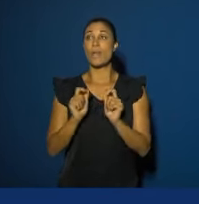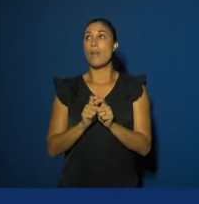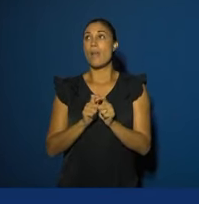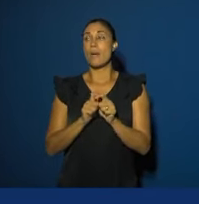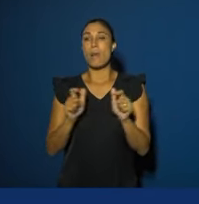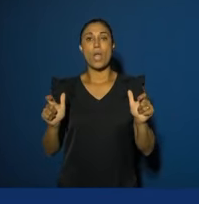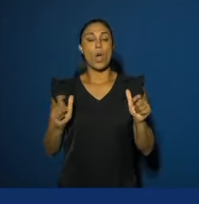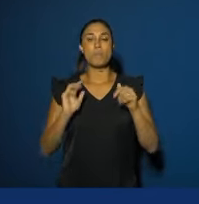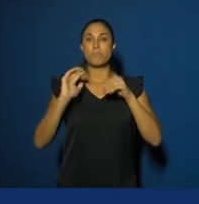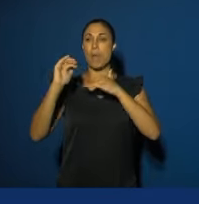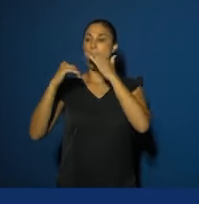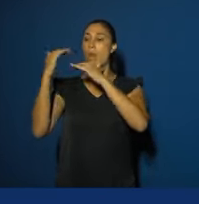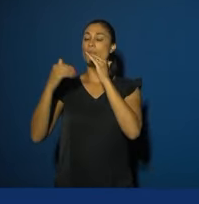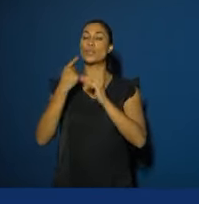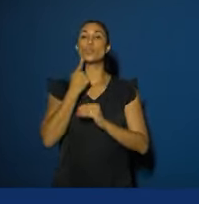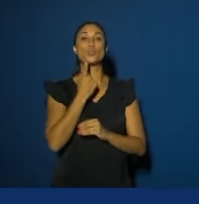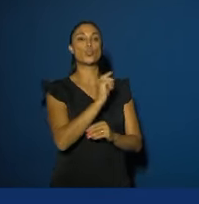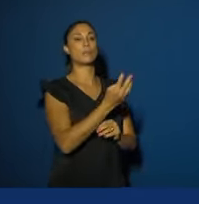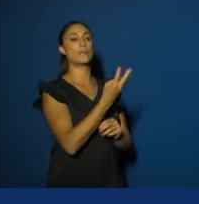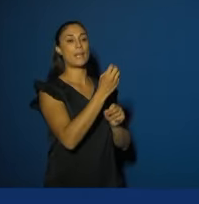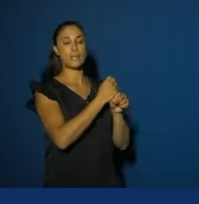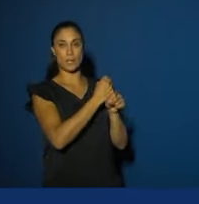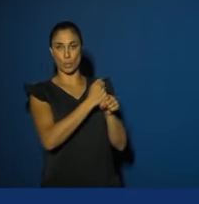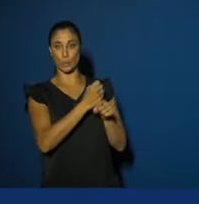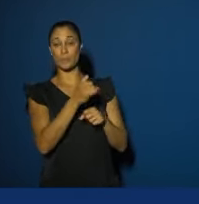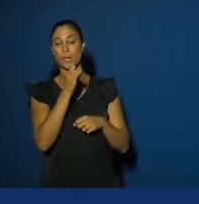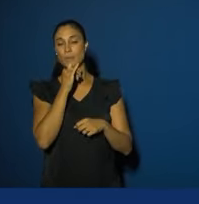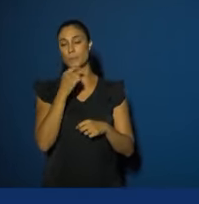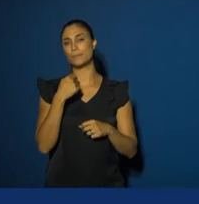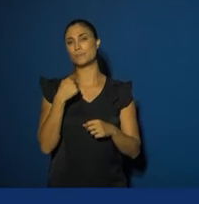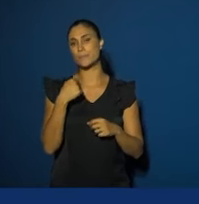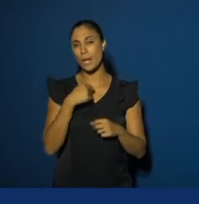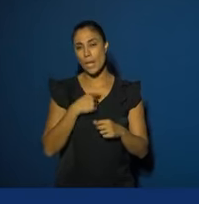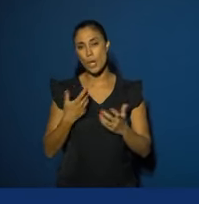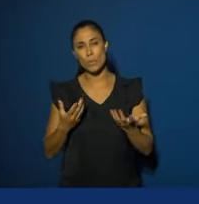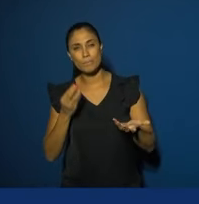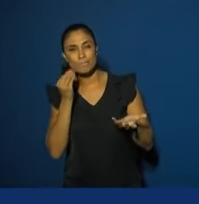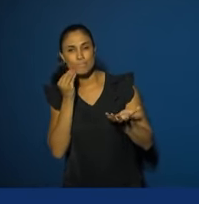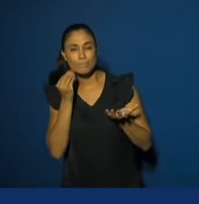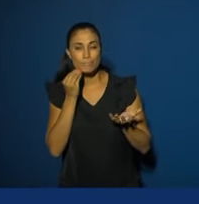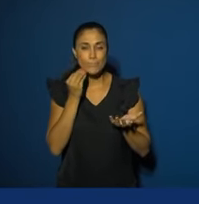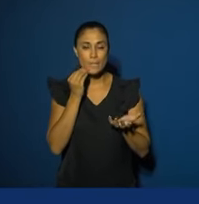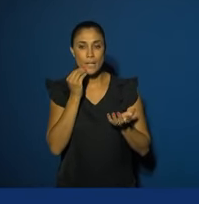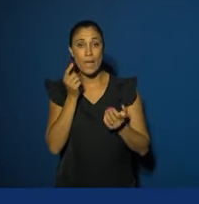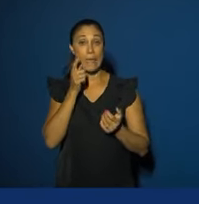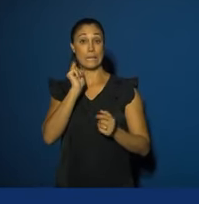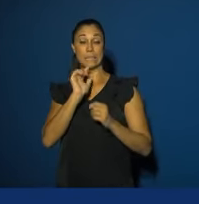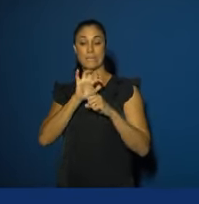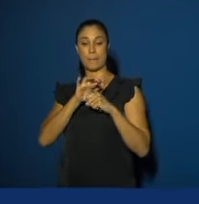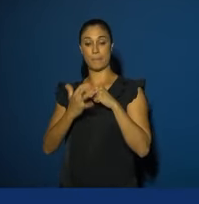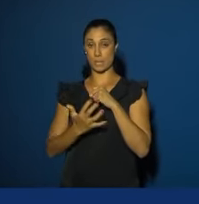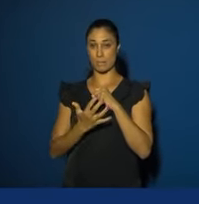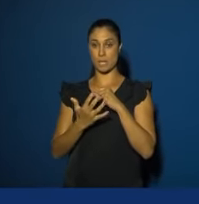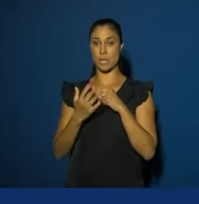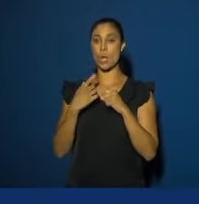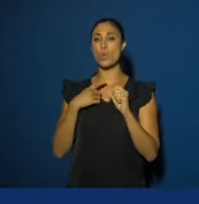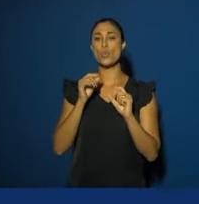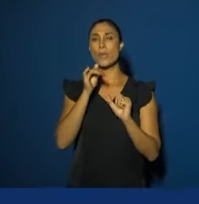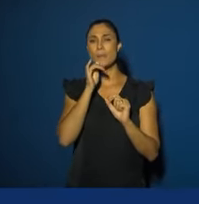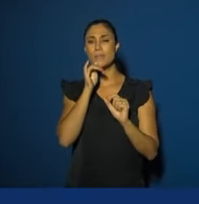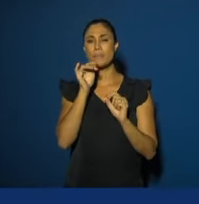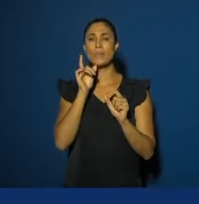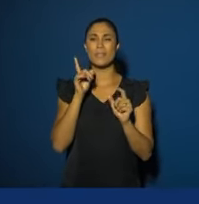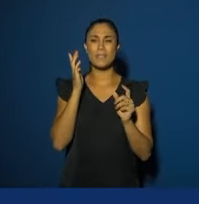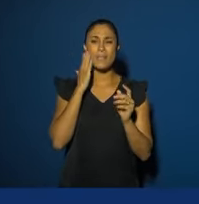últimos 3 anos eu eu sou muito assim de tentar eu tentei fazer antes da pandemia pegar